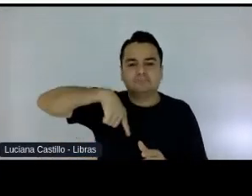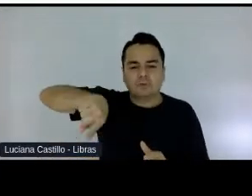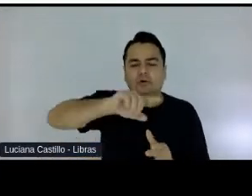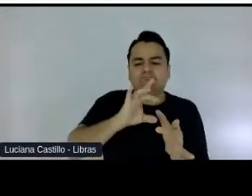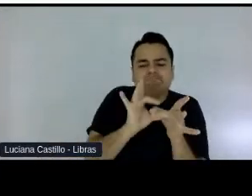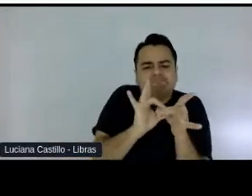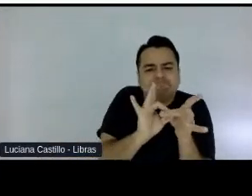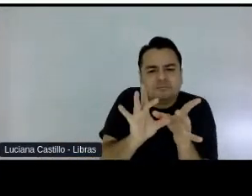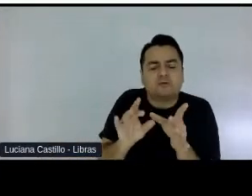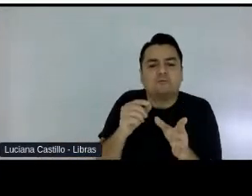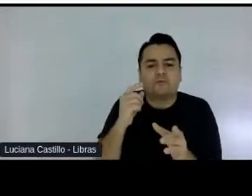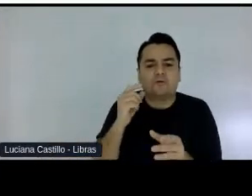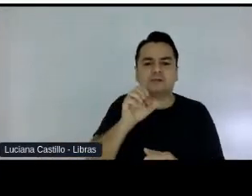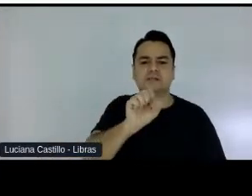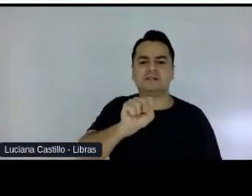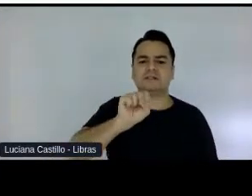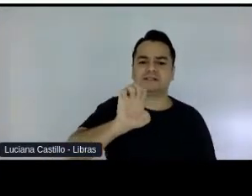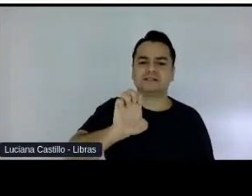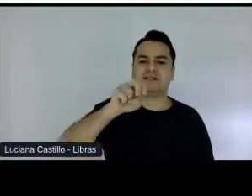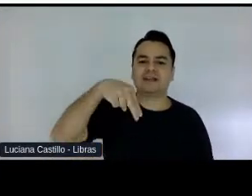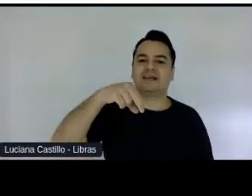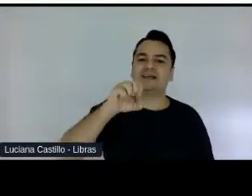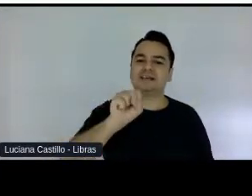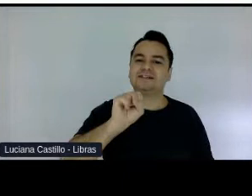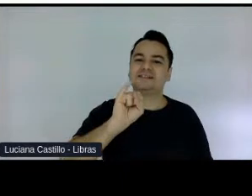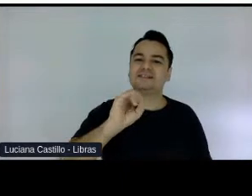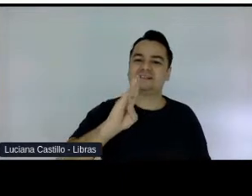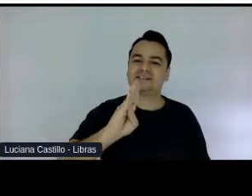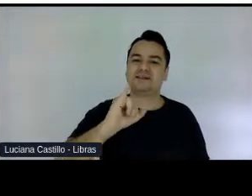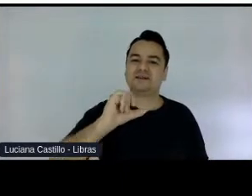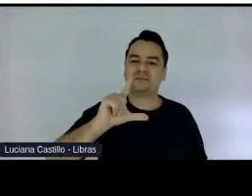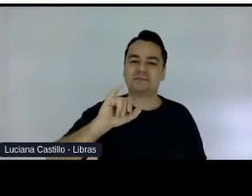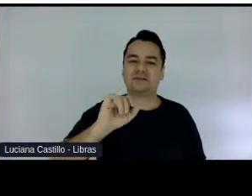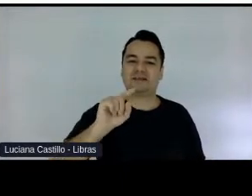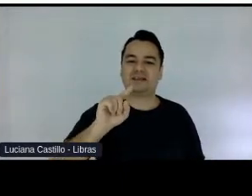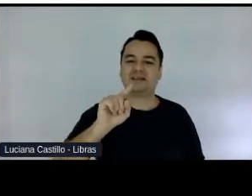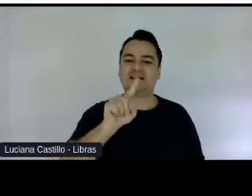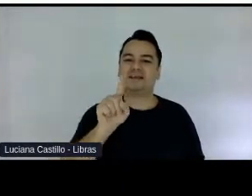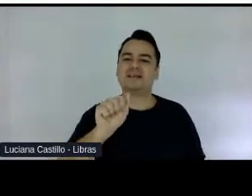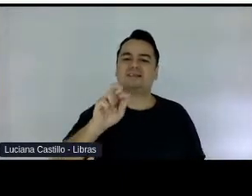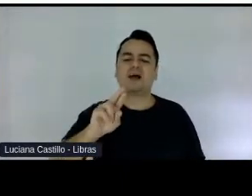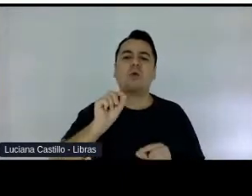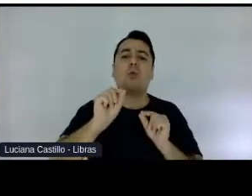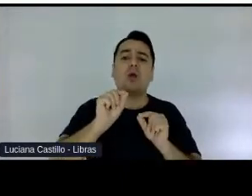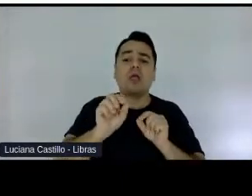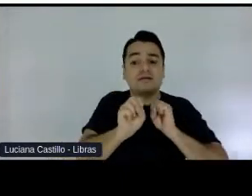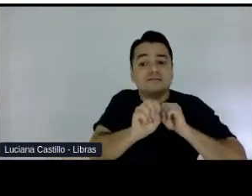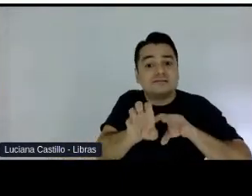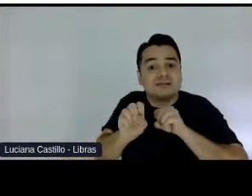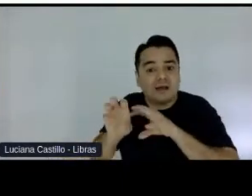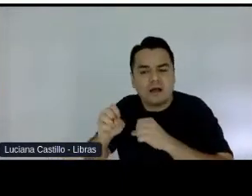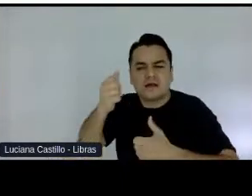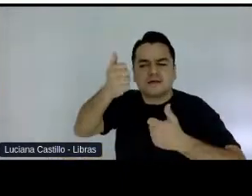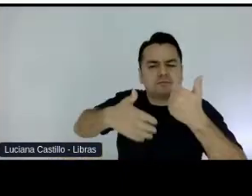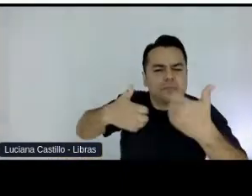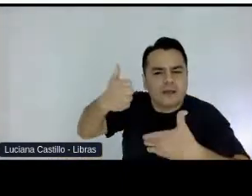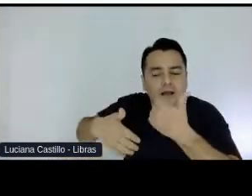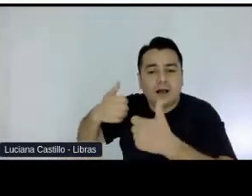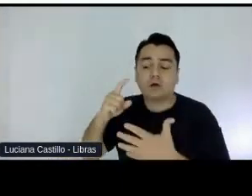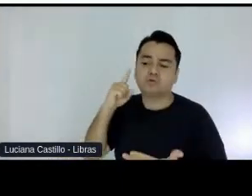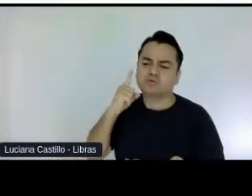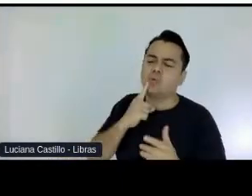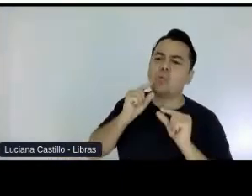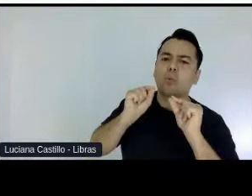fizemos sensibilizações para explicar um pouco sobre a pessoa surda e sobre a pessoa com deficiência auditiva, explicar um pouco